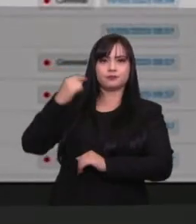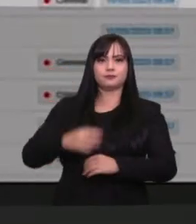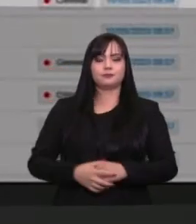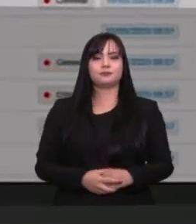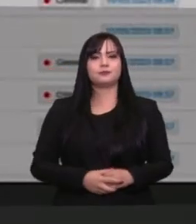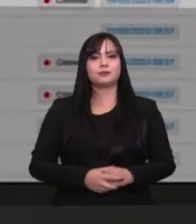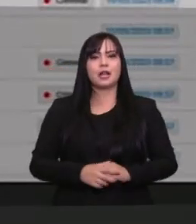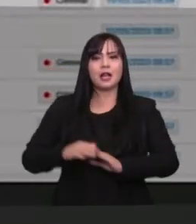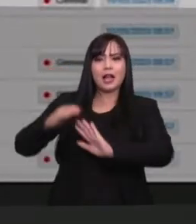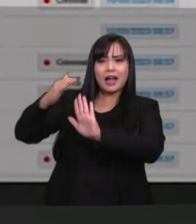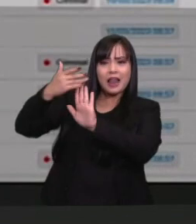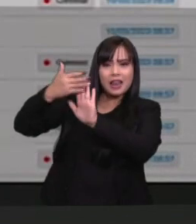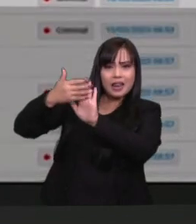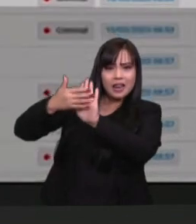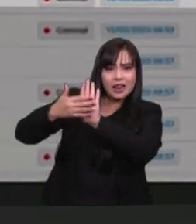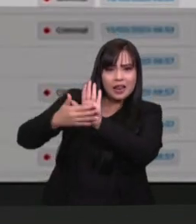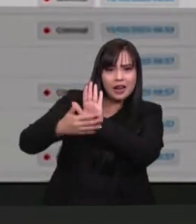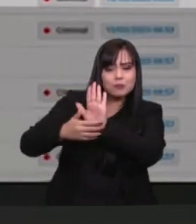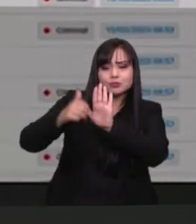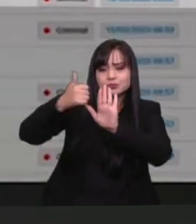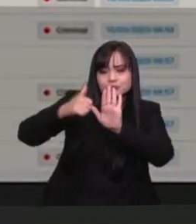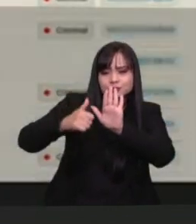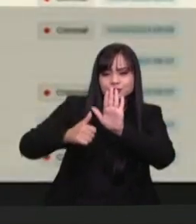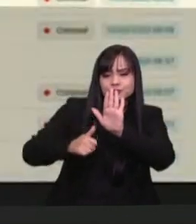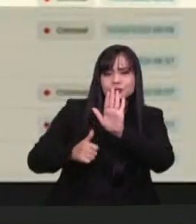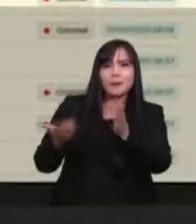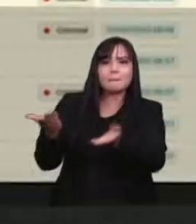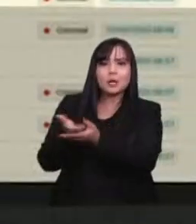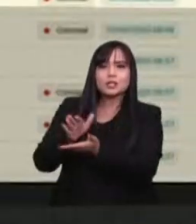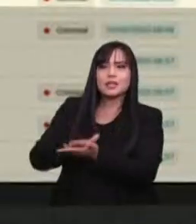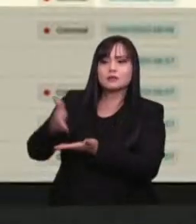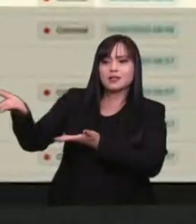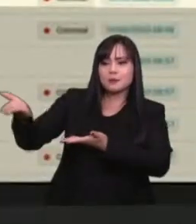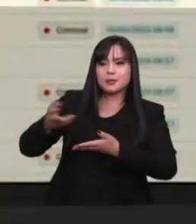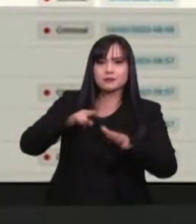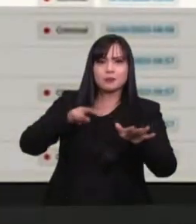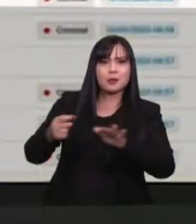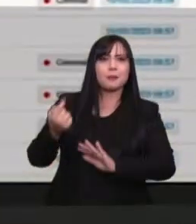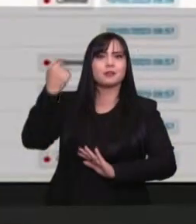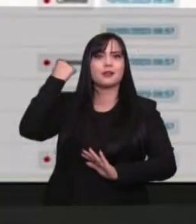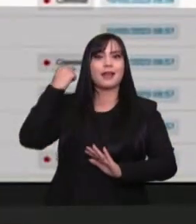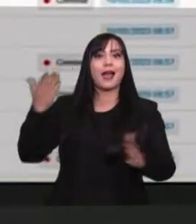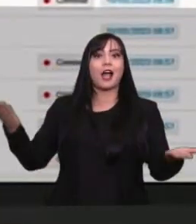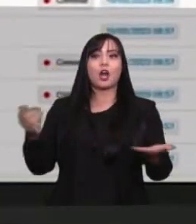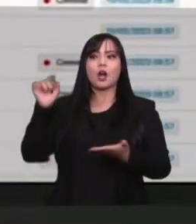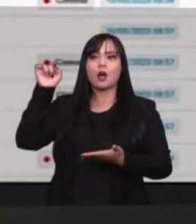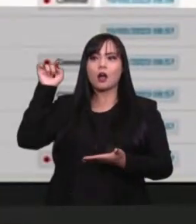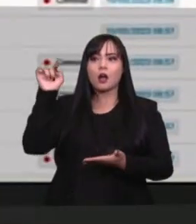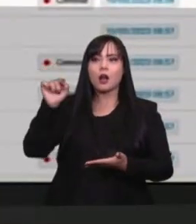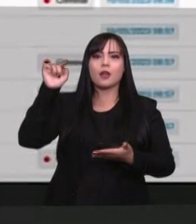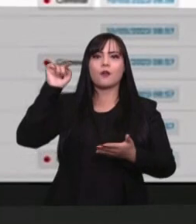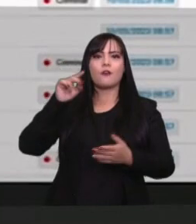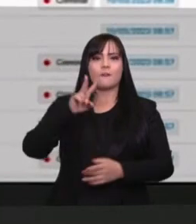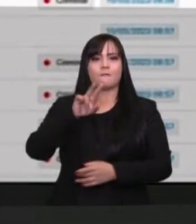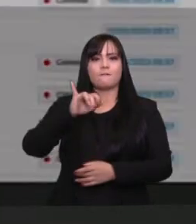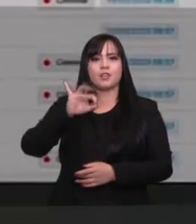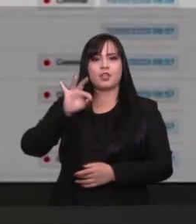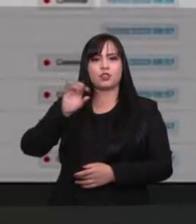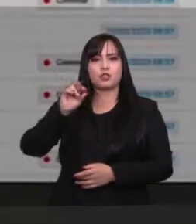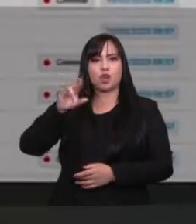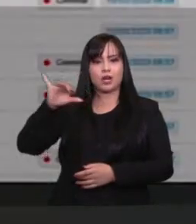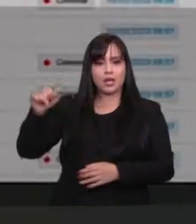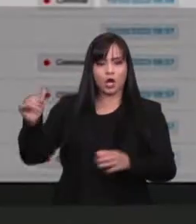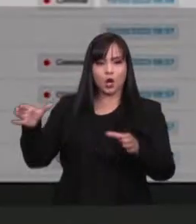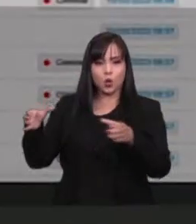a lista filtrar os processos recursais recebidos na última semana agora clique no botão Vitória grupos